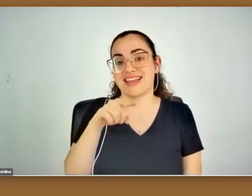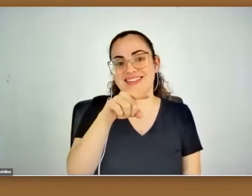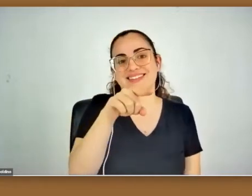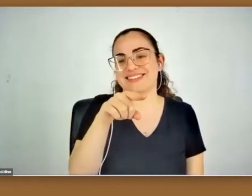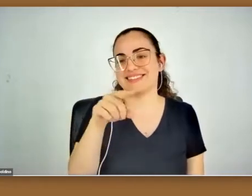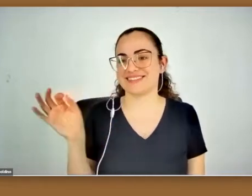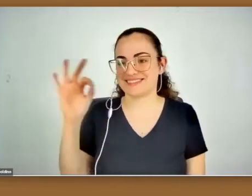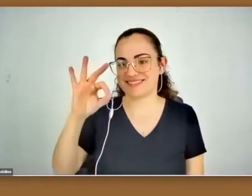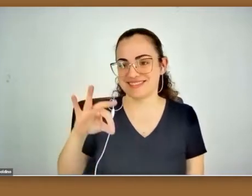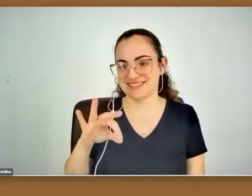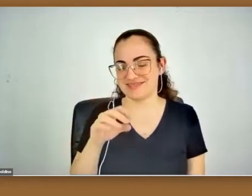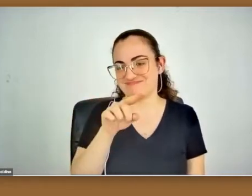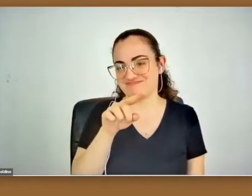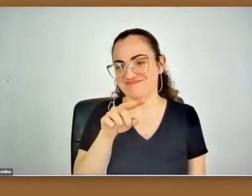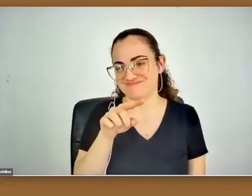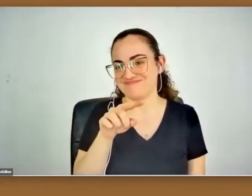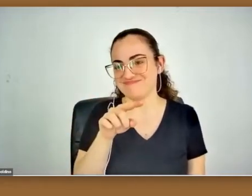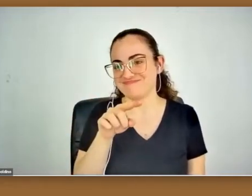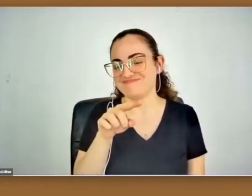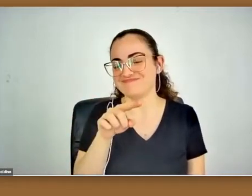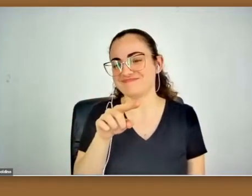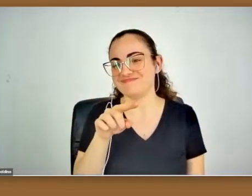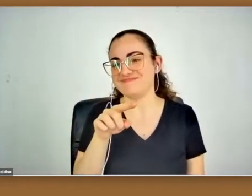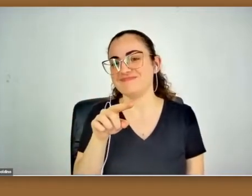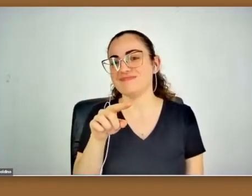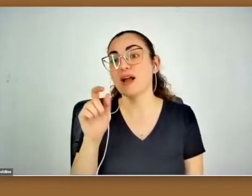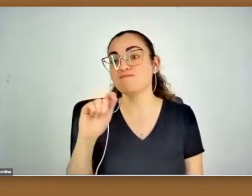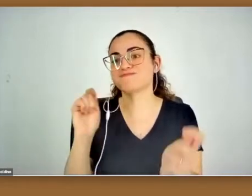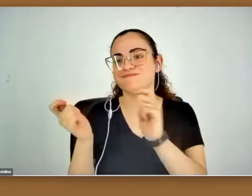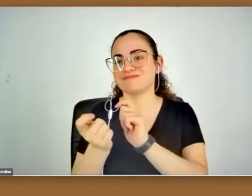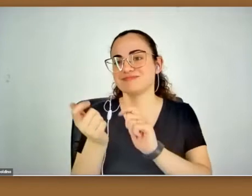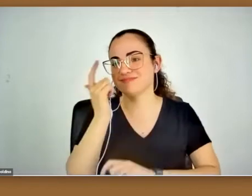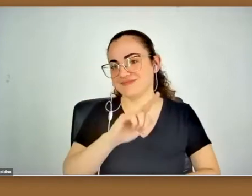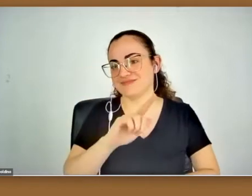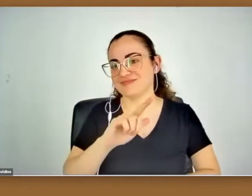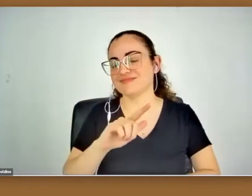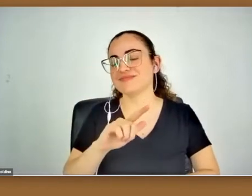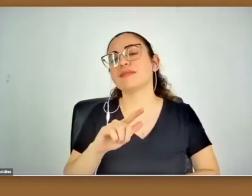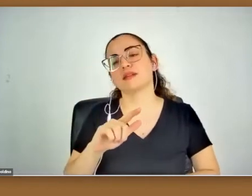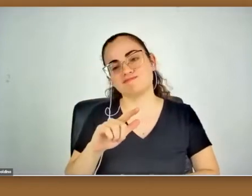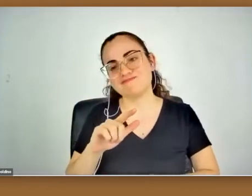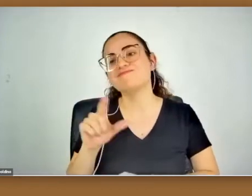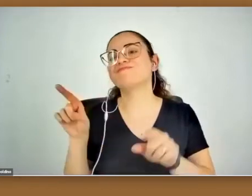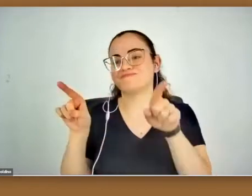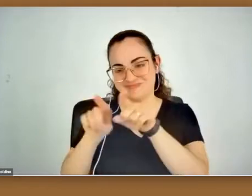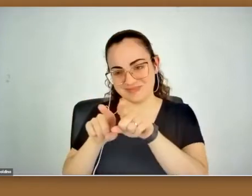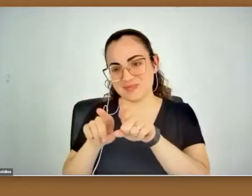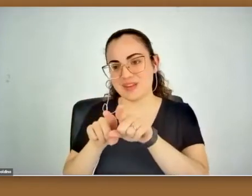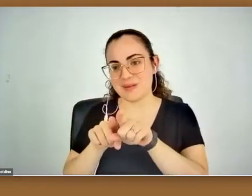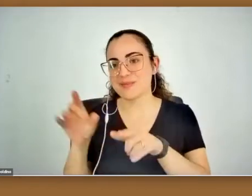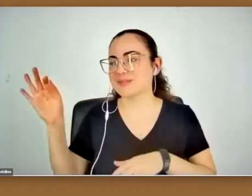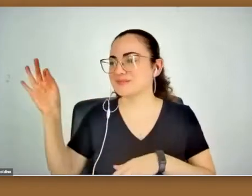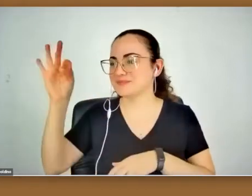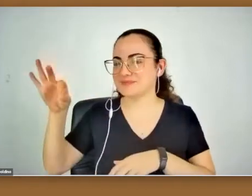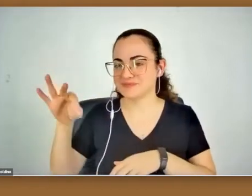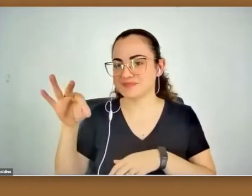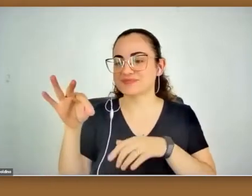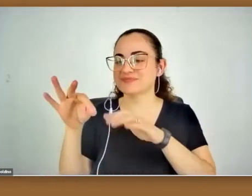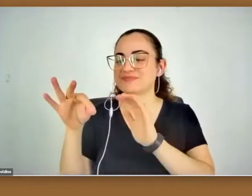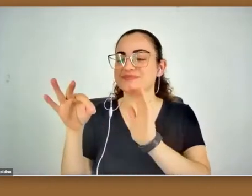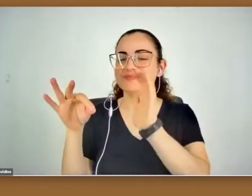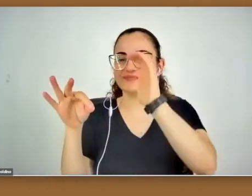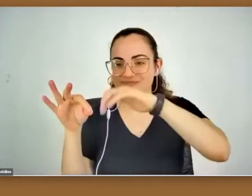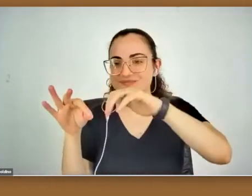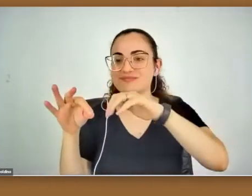uma condição melhor de se estabelecer e ele também é um vetor para essas doenças, como eu falei, do Zika,